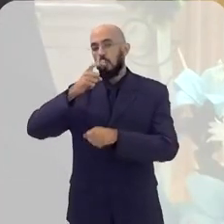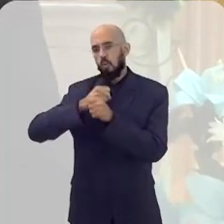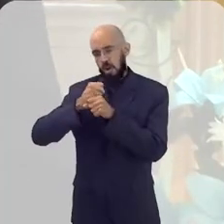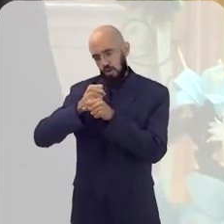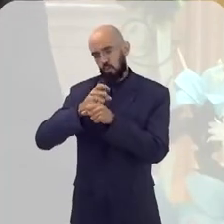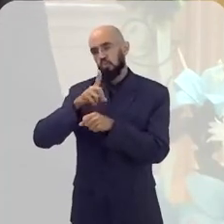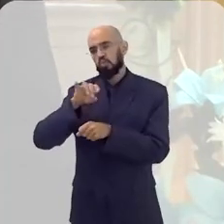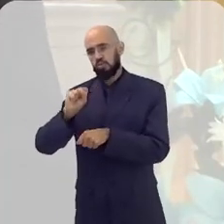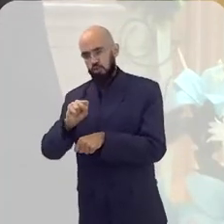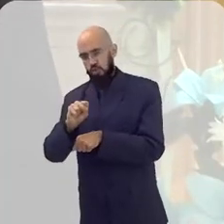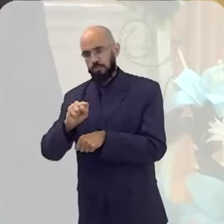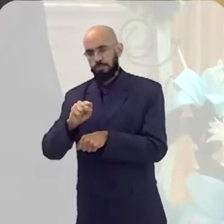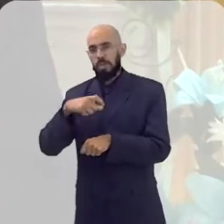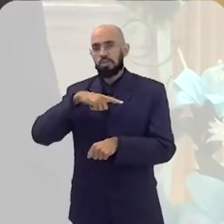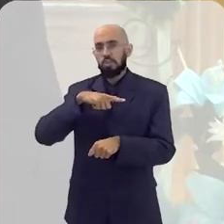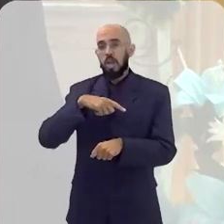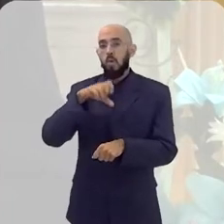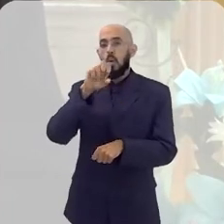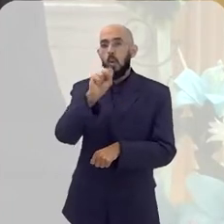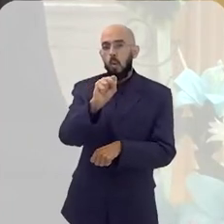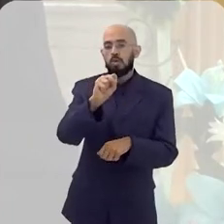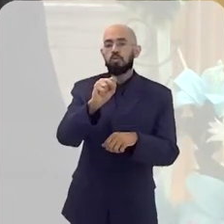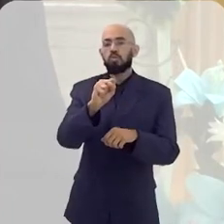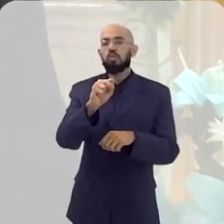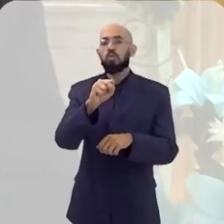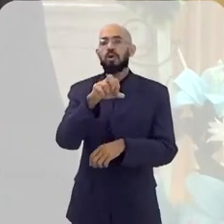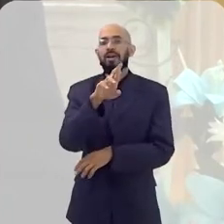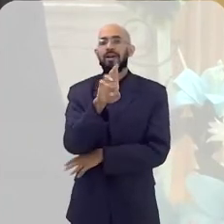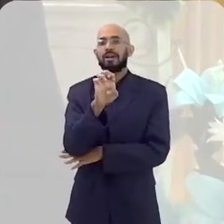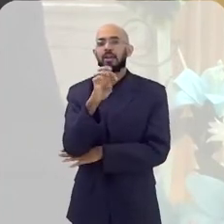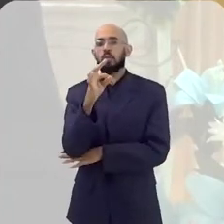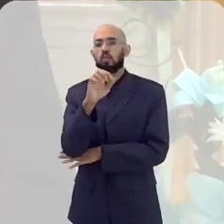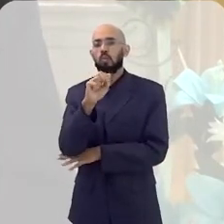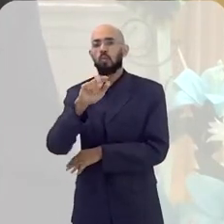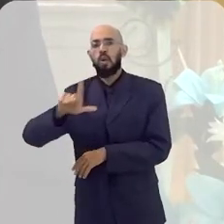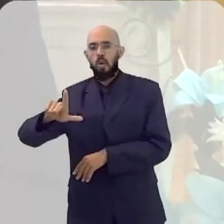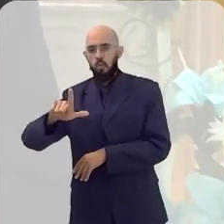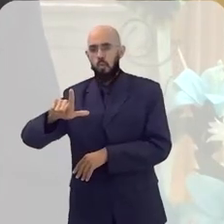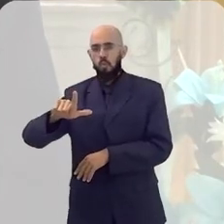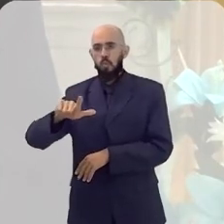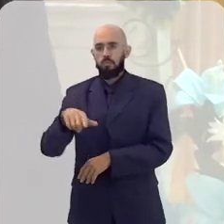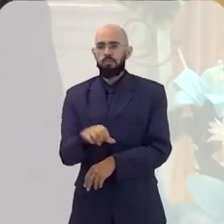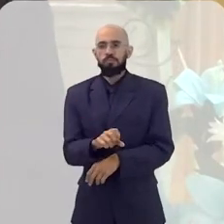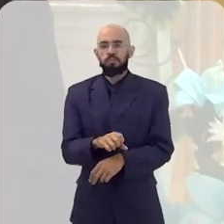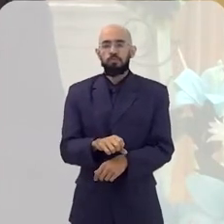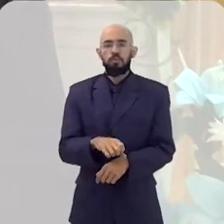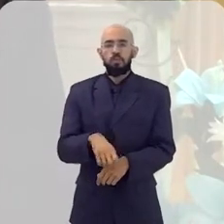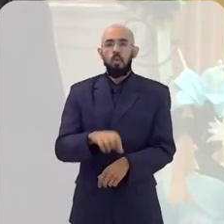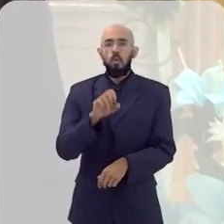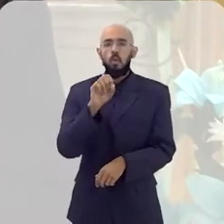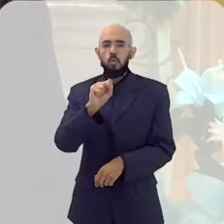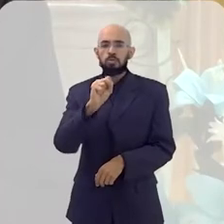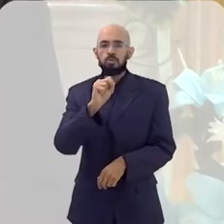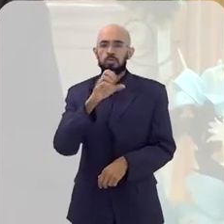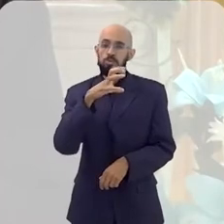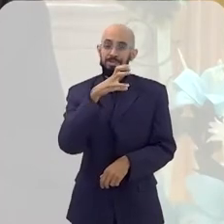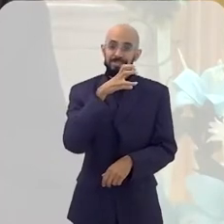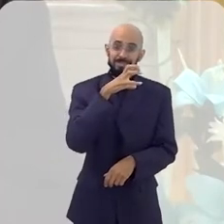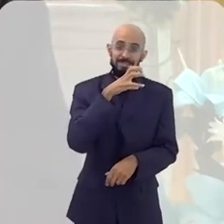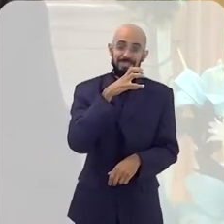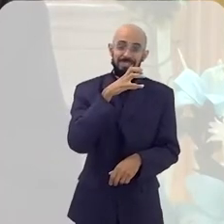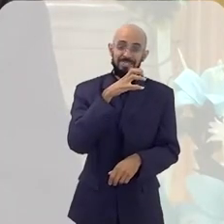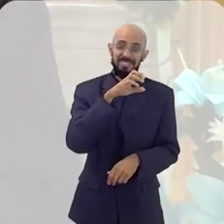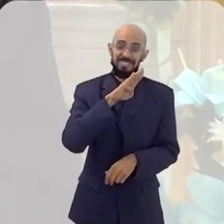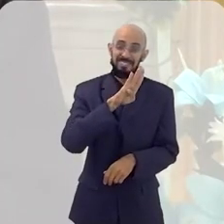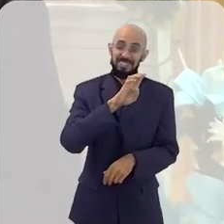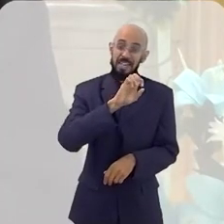né? O que significa isso? Nós temos 8 rituais ao longo do ano, 8 sabás. Em cada sabá, a pessoa é